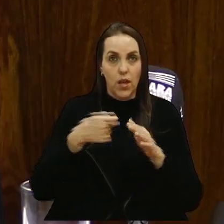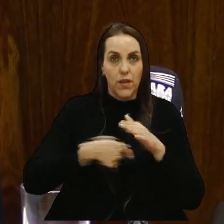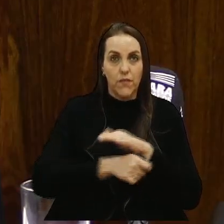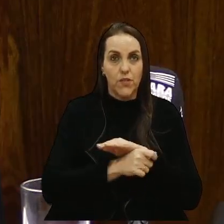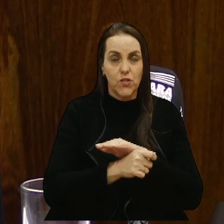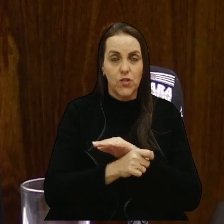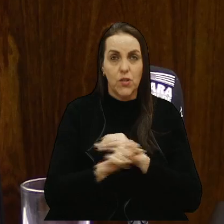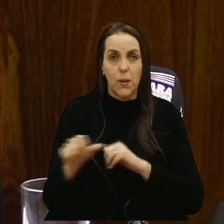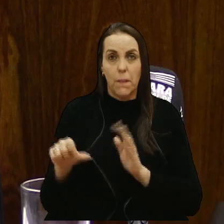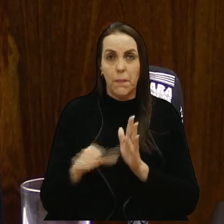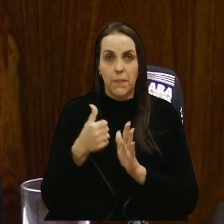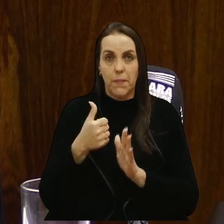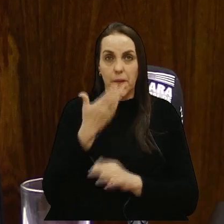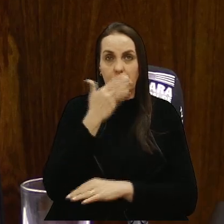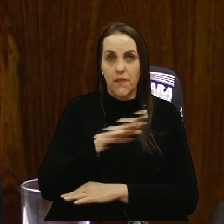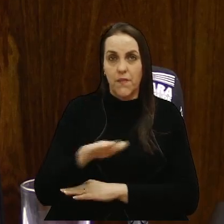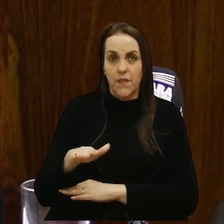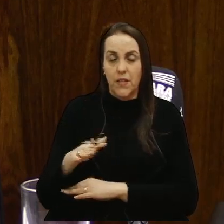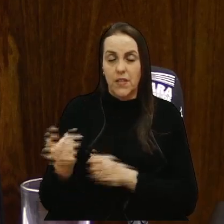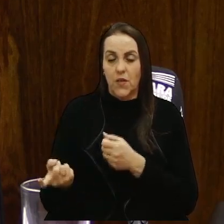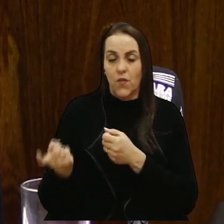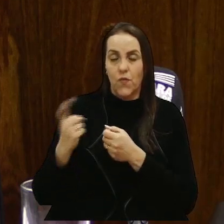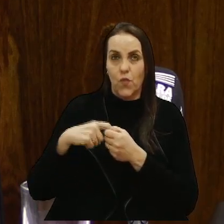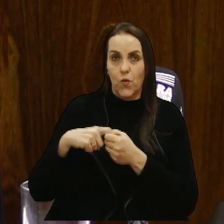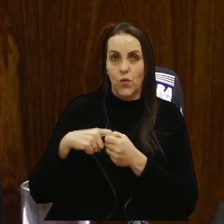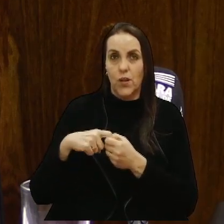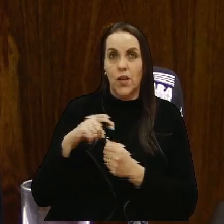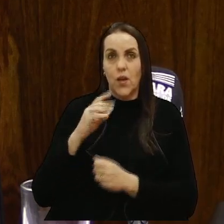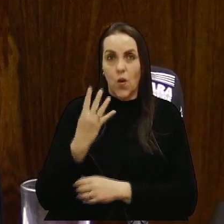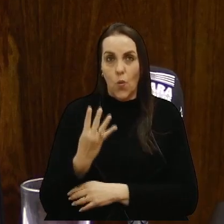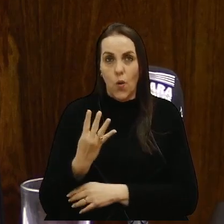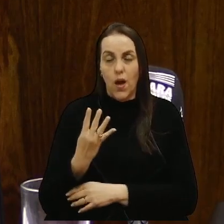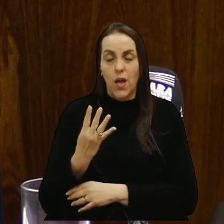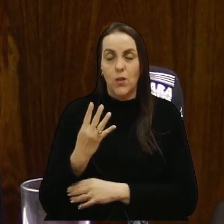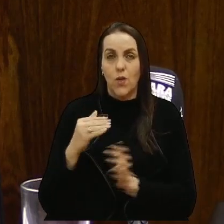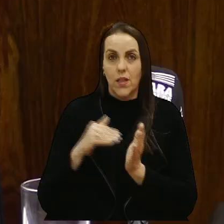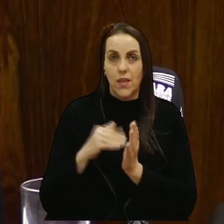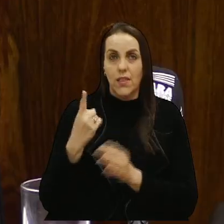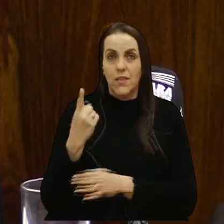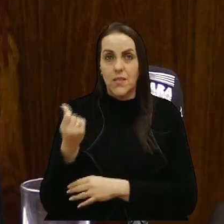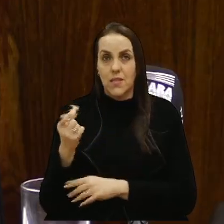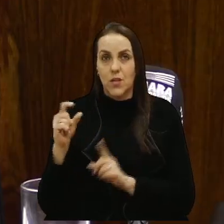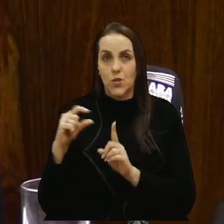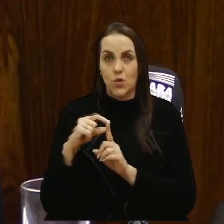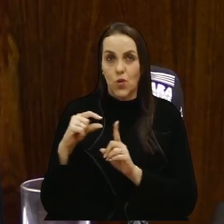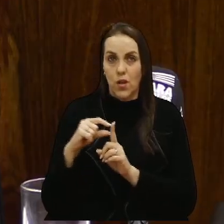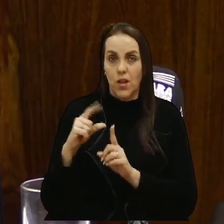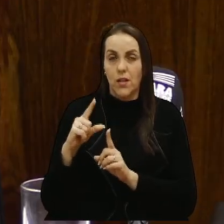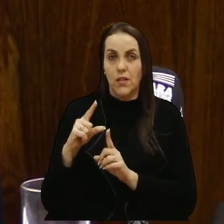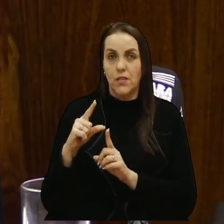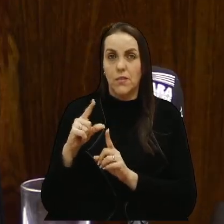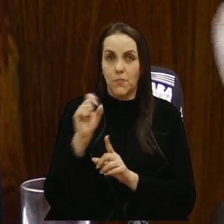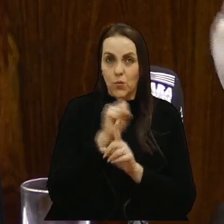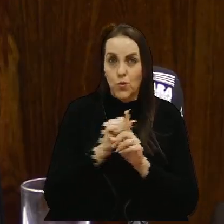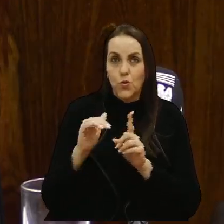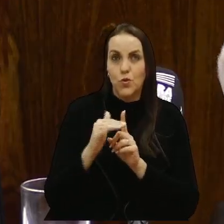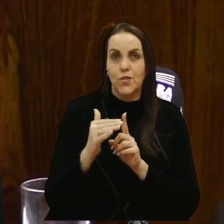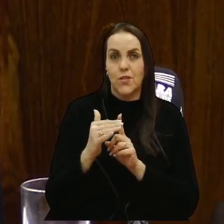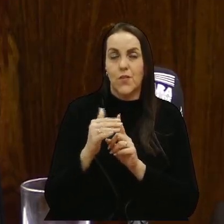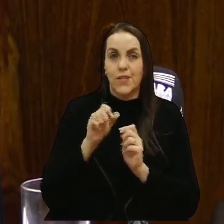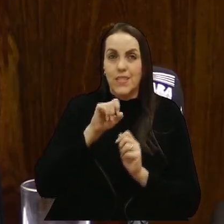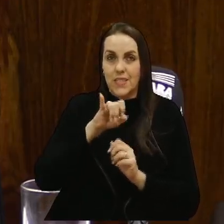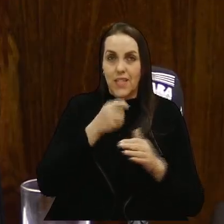primeira infância, o retorno é entre 4 e 16 dólares para o social. Então, se a